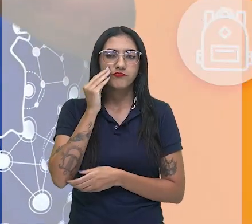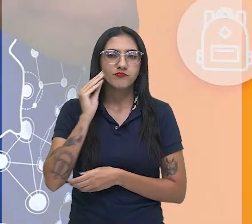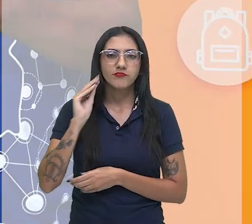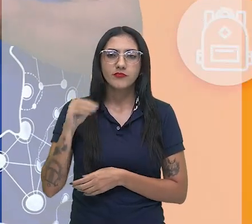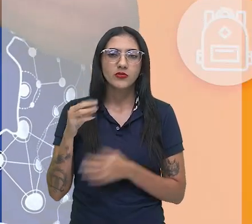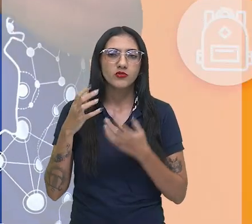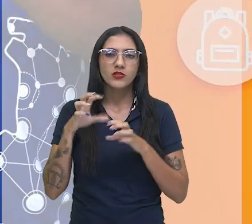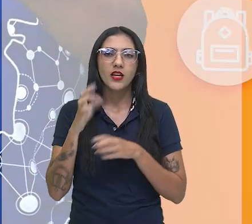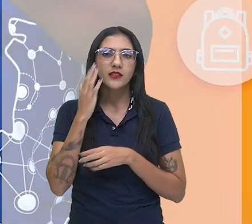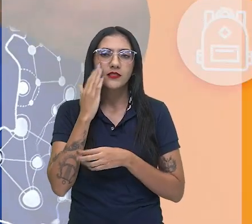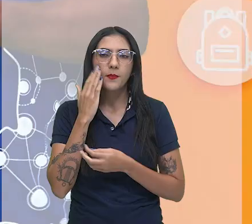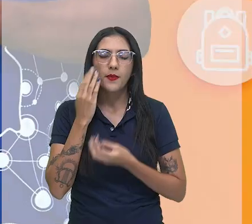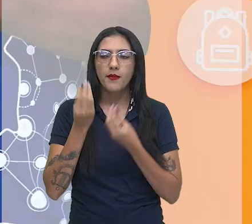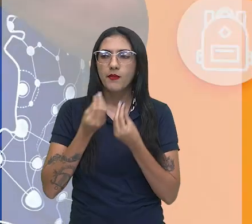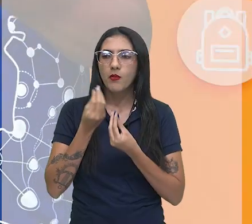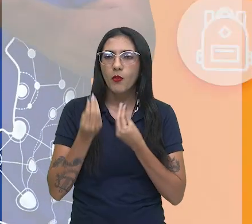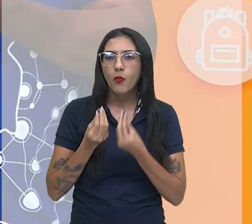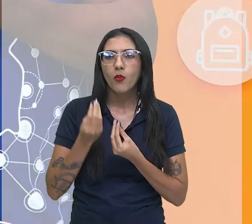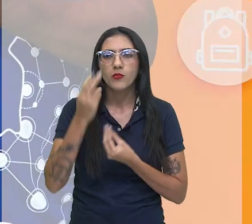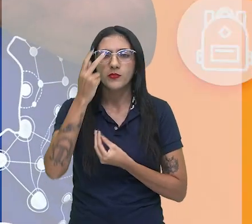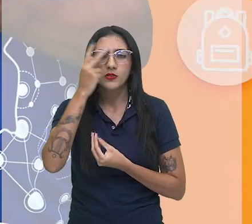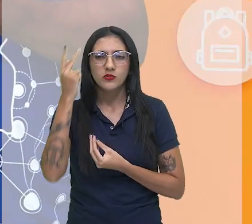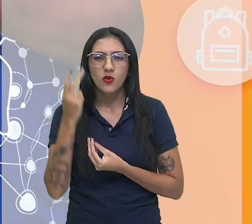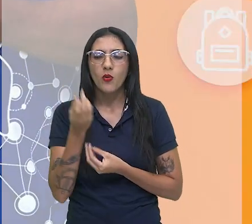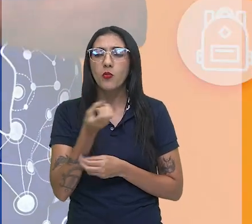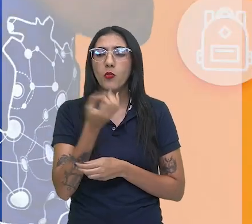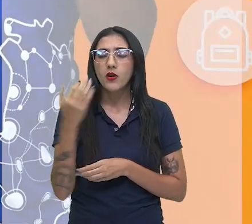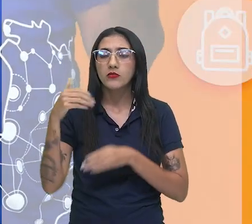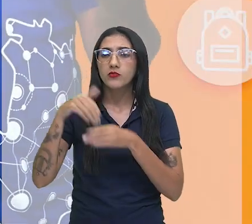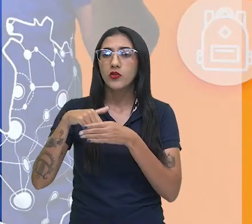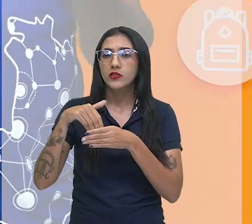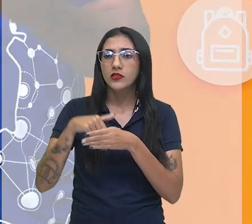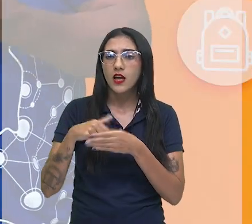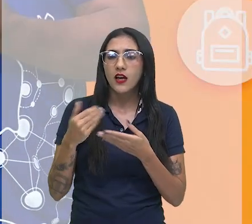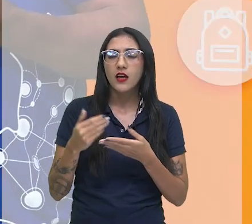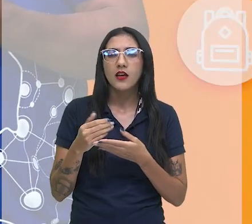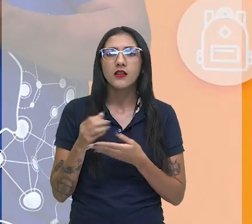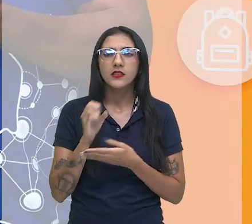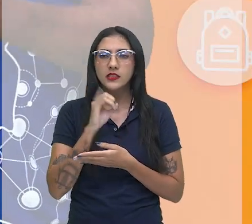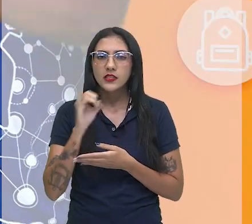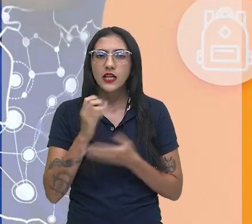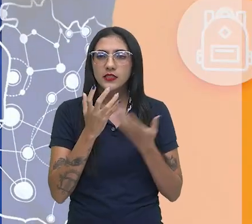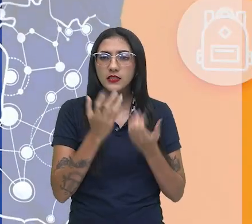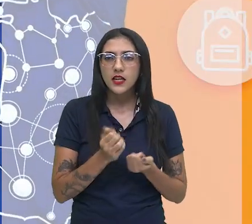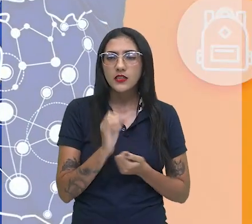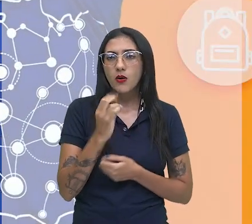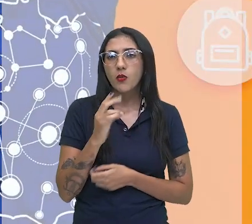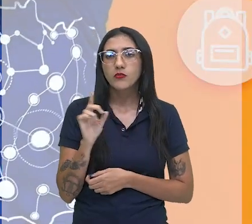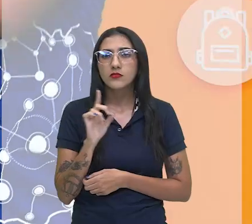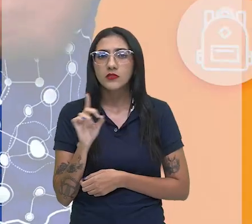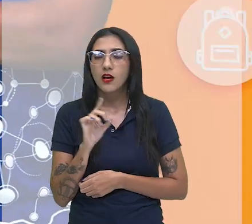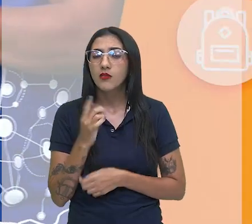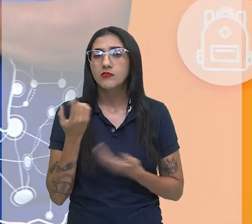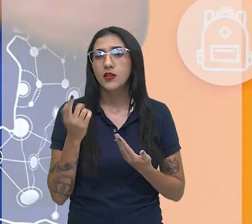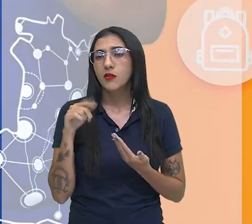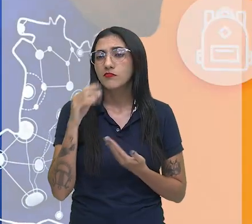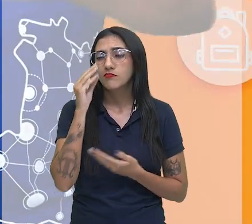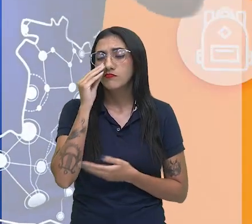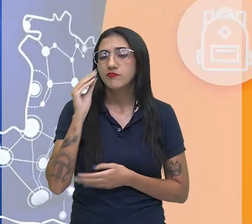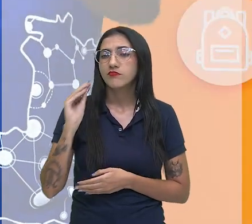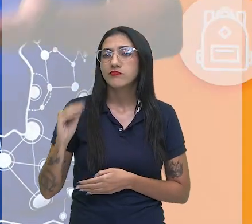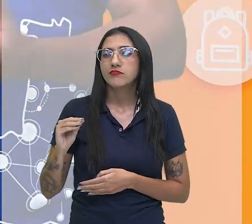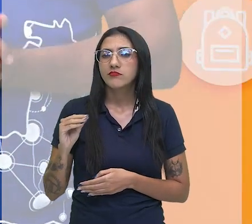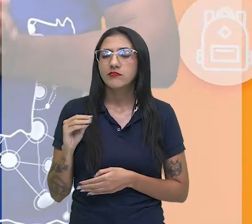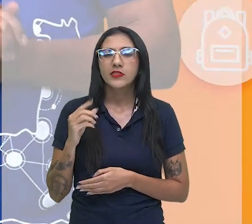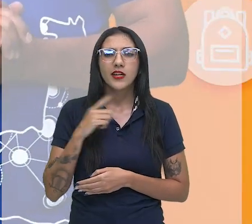saber, se informar como é que está sendo, quem está votando contra o povo, quem está votando a favor. Total desinteresse, né? E eles